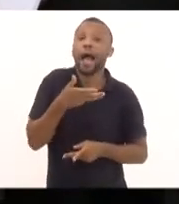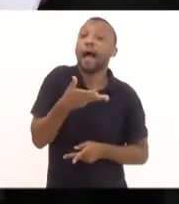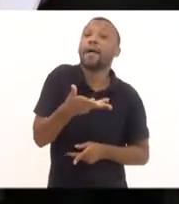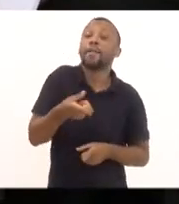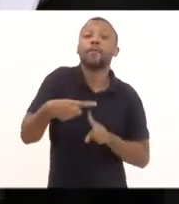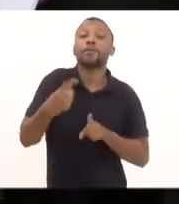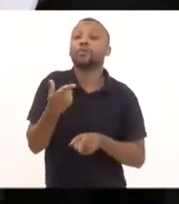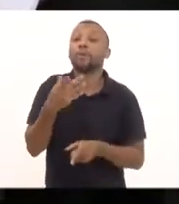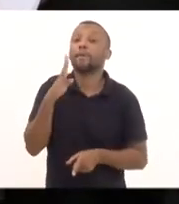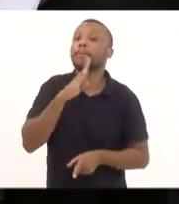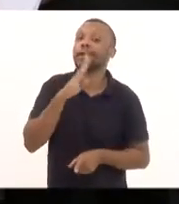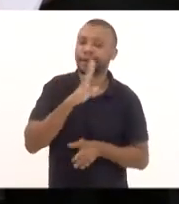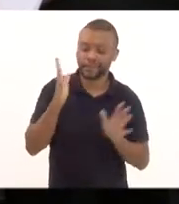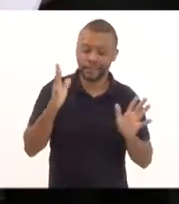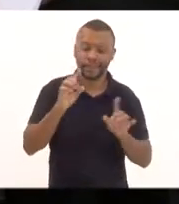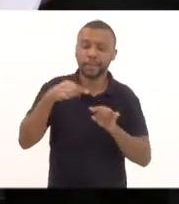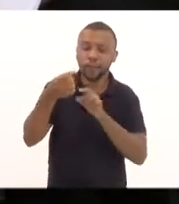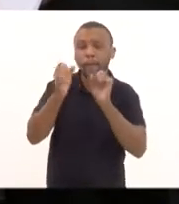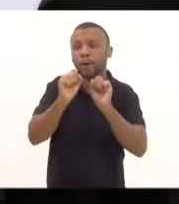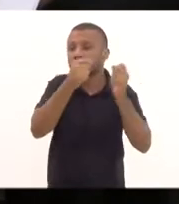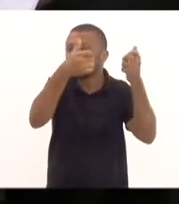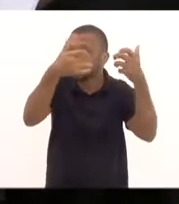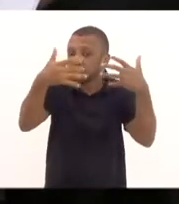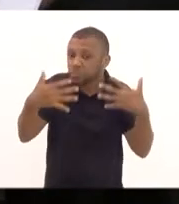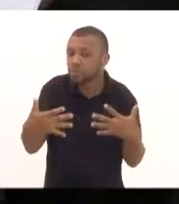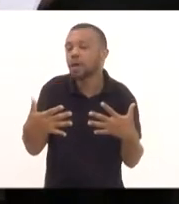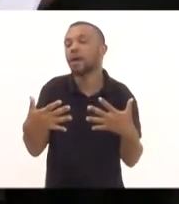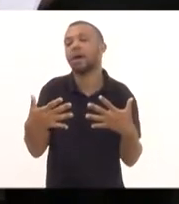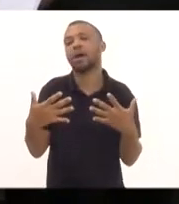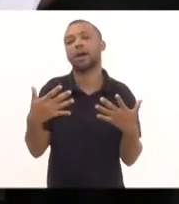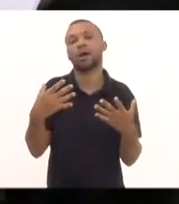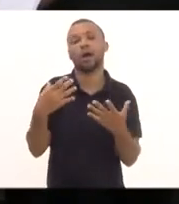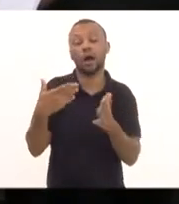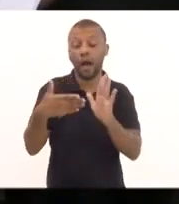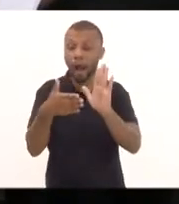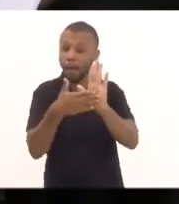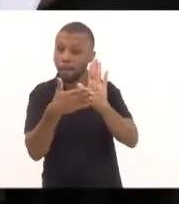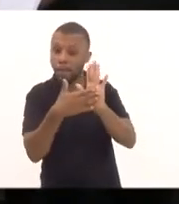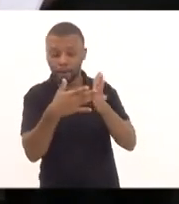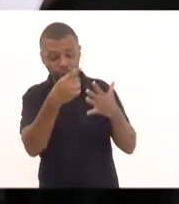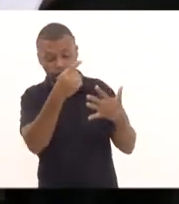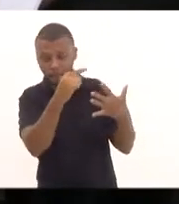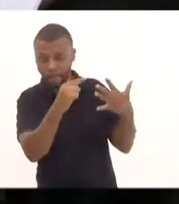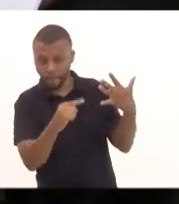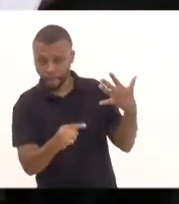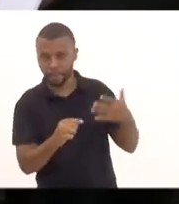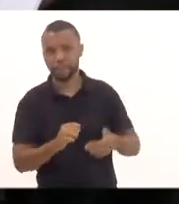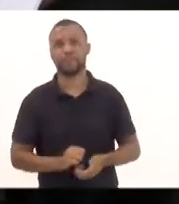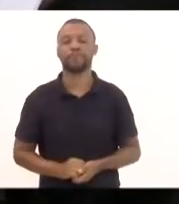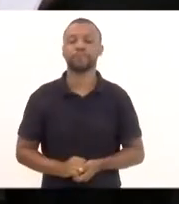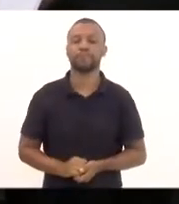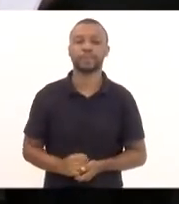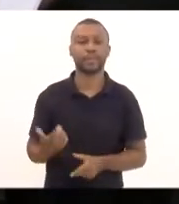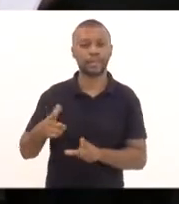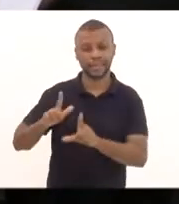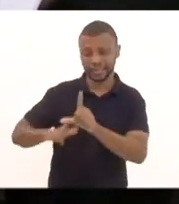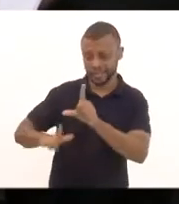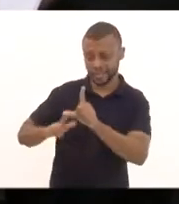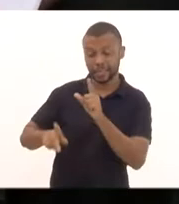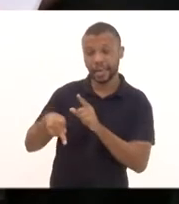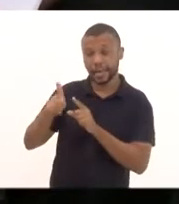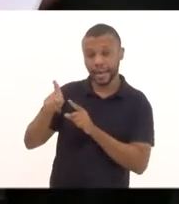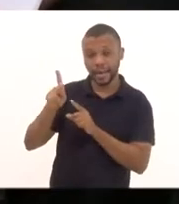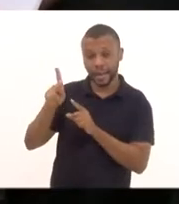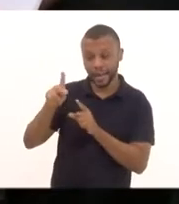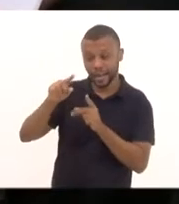pressa depois eu posso até justificar as propostas e na letra depois da letra